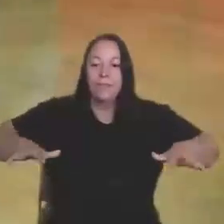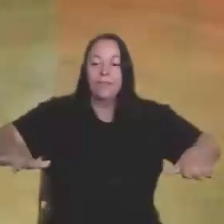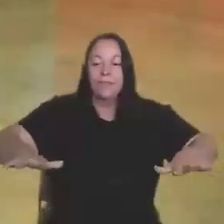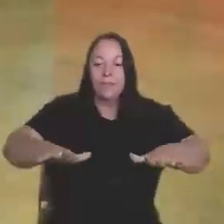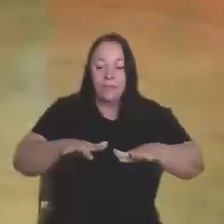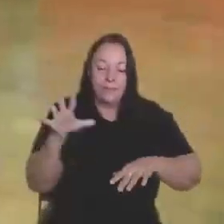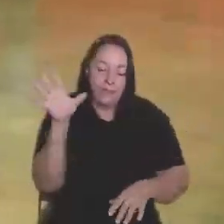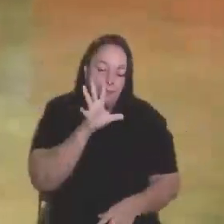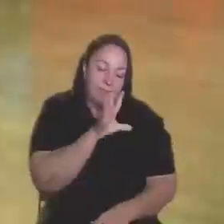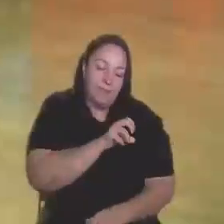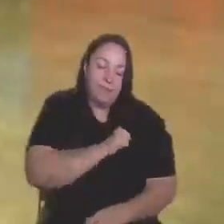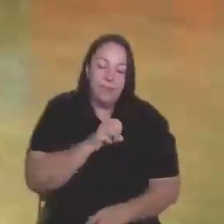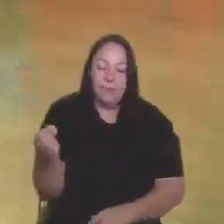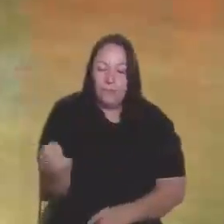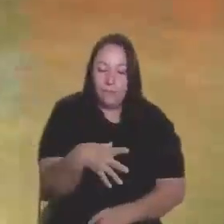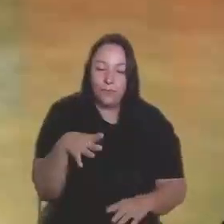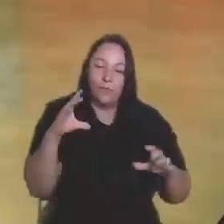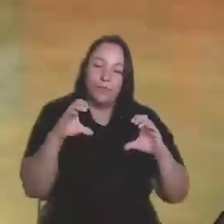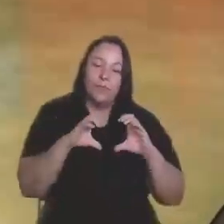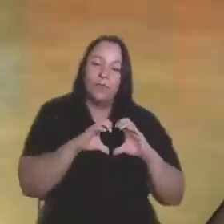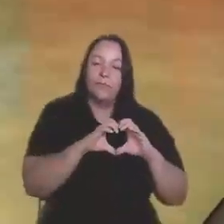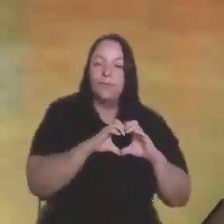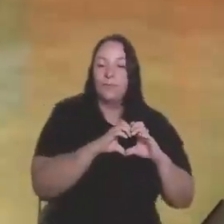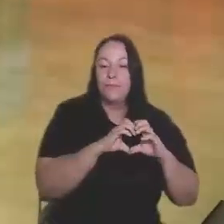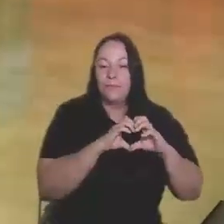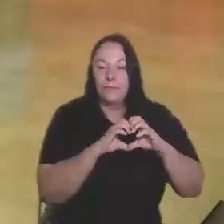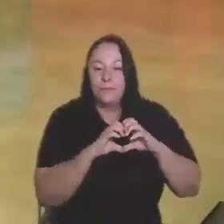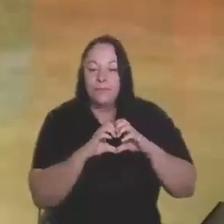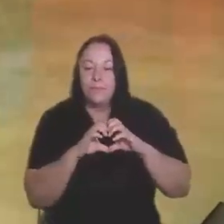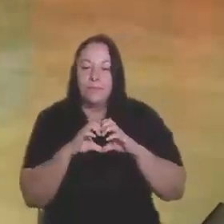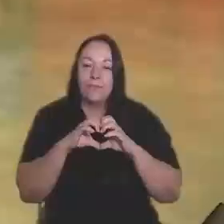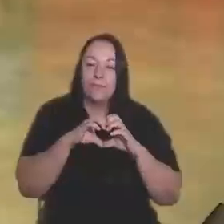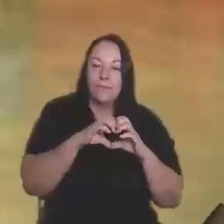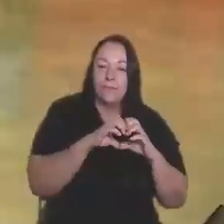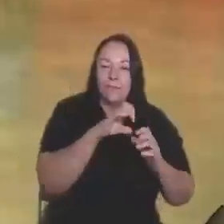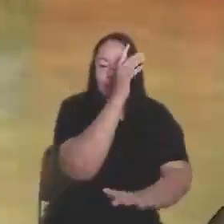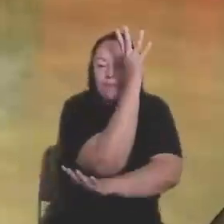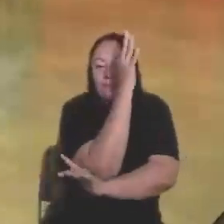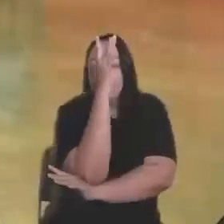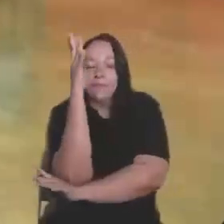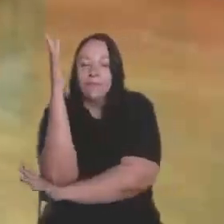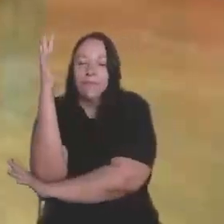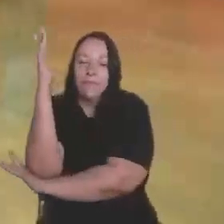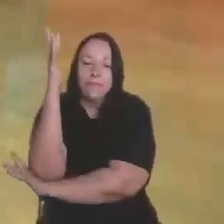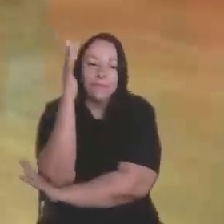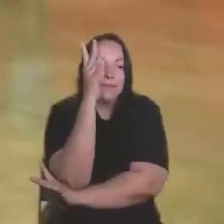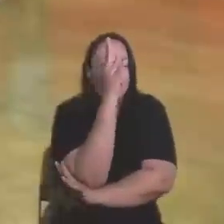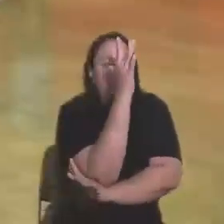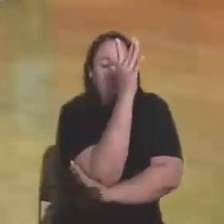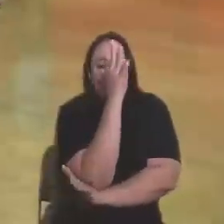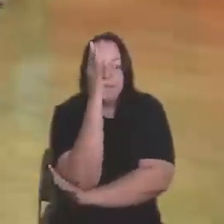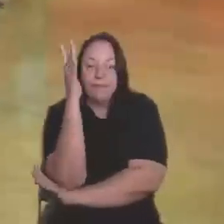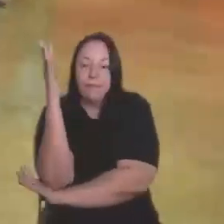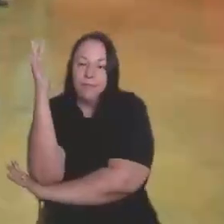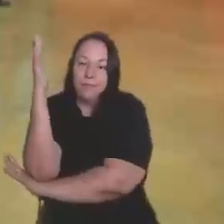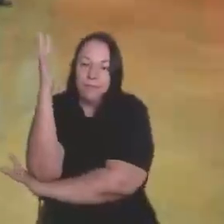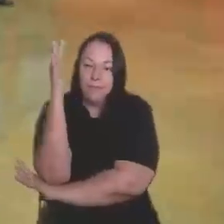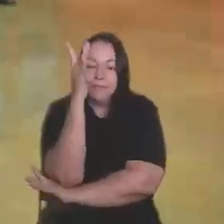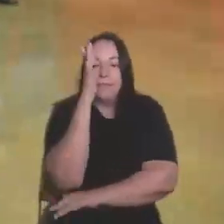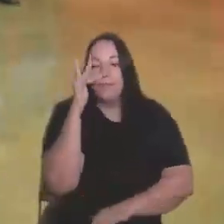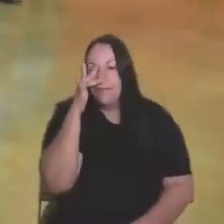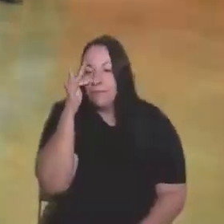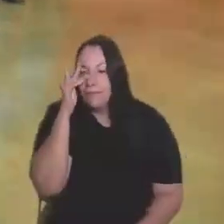com amor um novo coração. Cada árvore é vida, é sombra, é